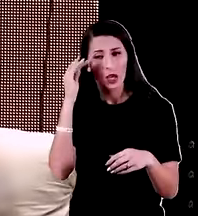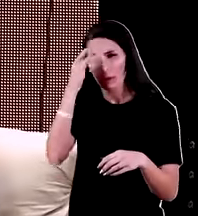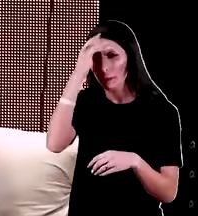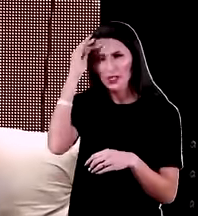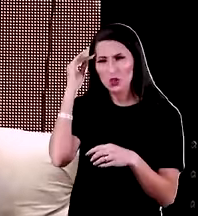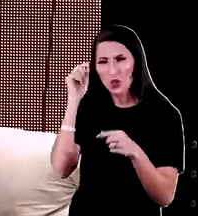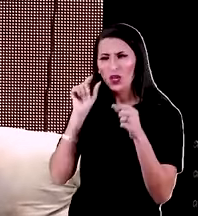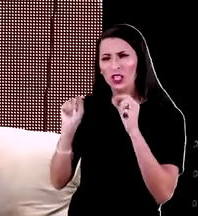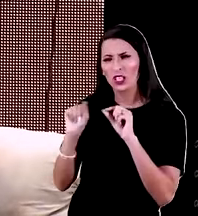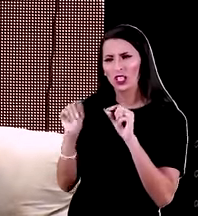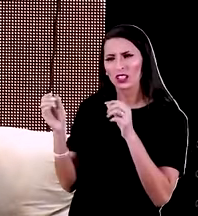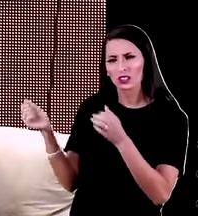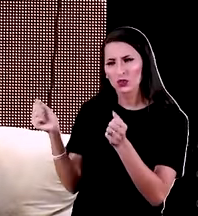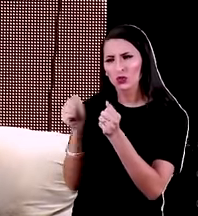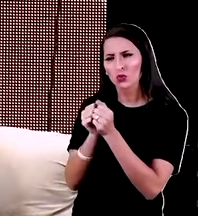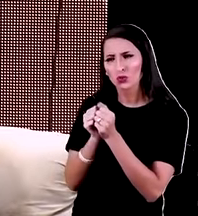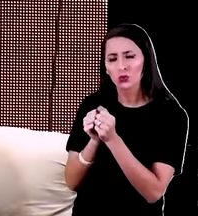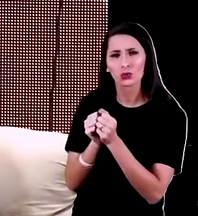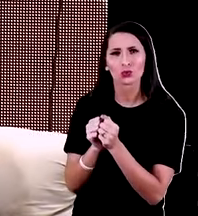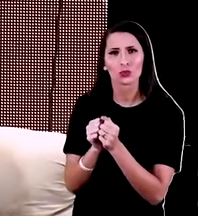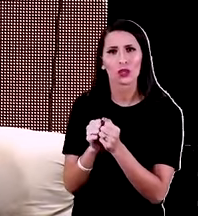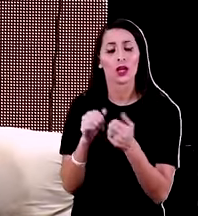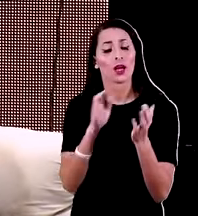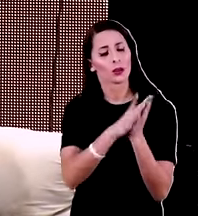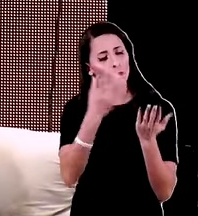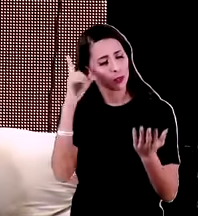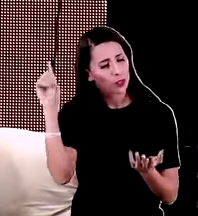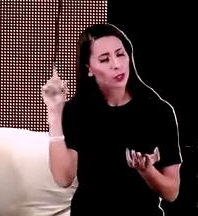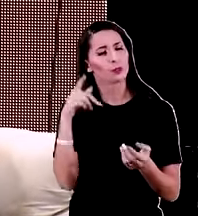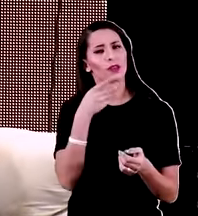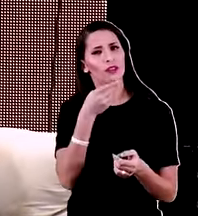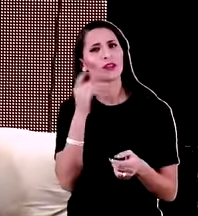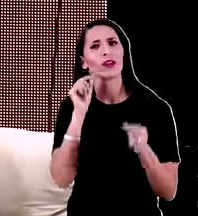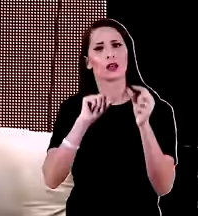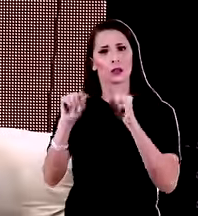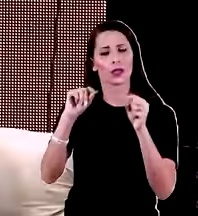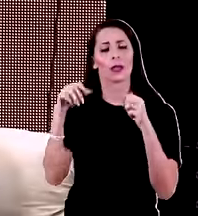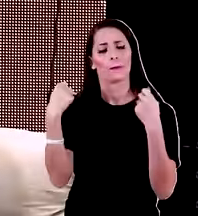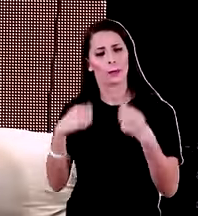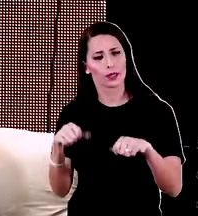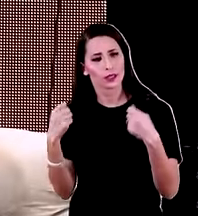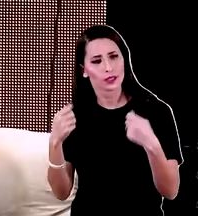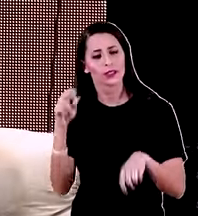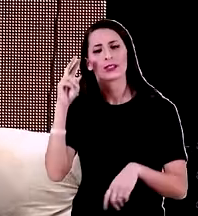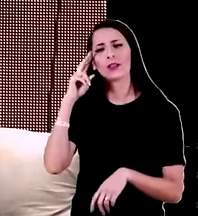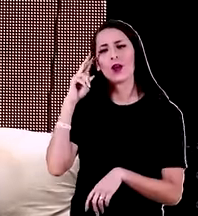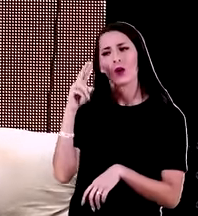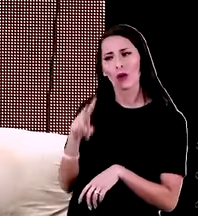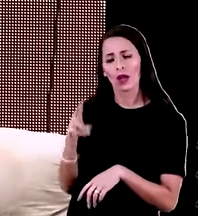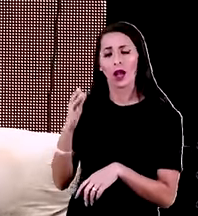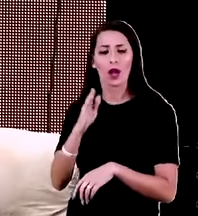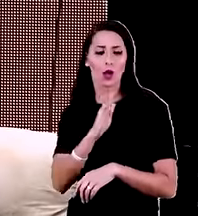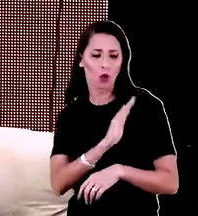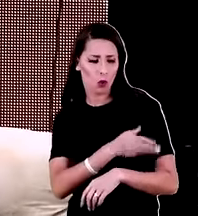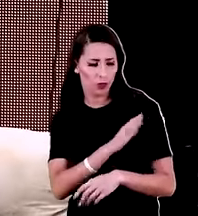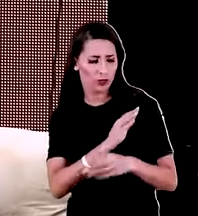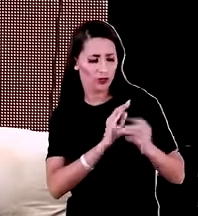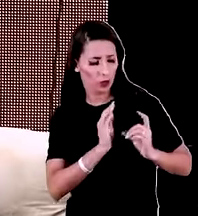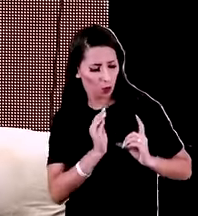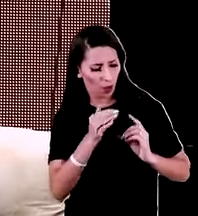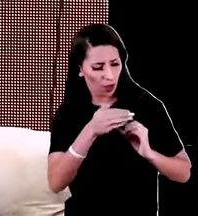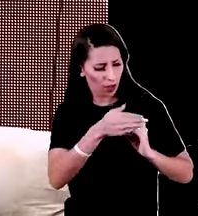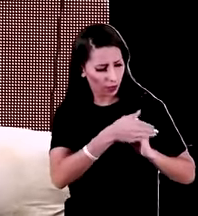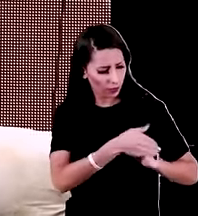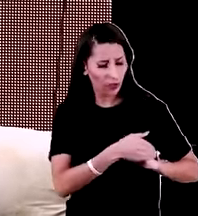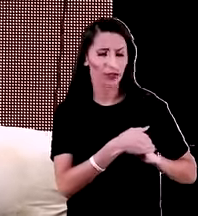o coração, gente, não é só proteger contra o pecado, contra ataques do diabo. Guardar o coração é guardar quem